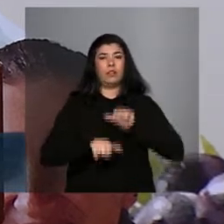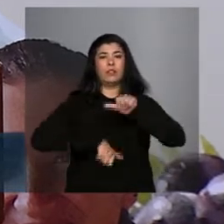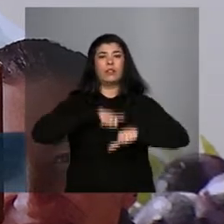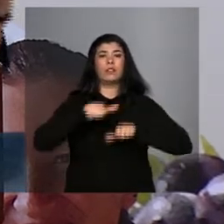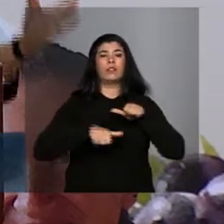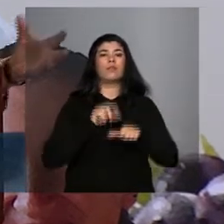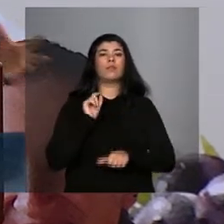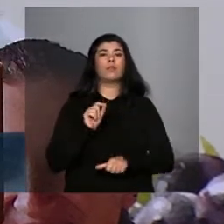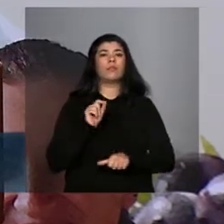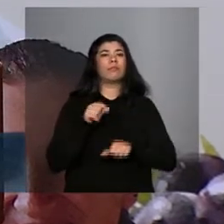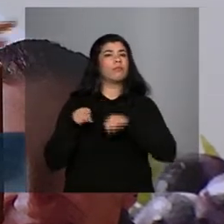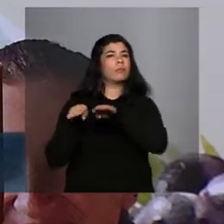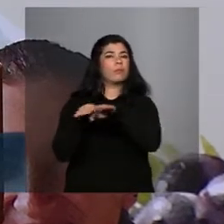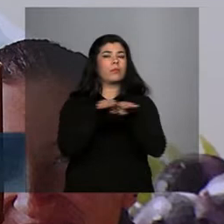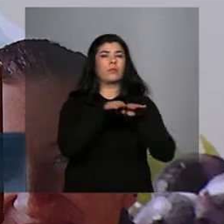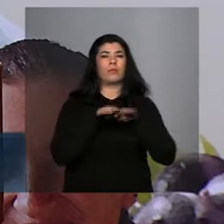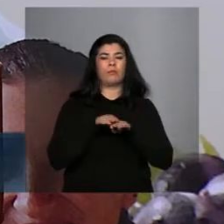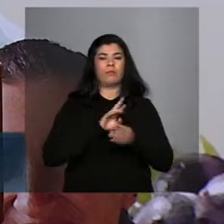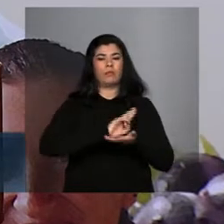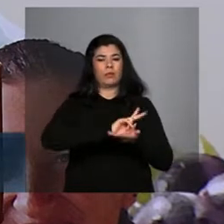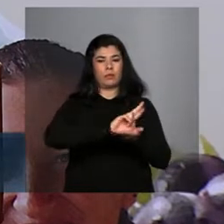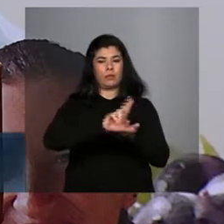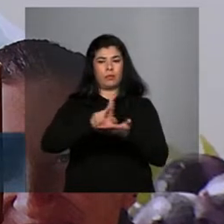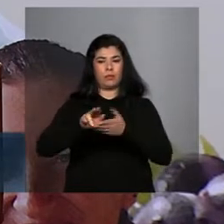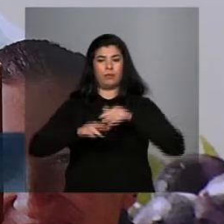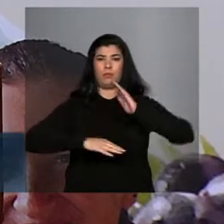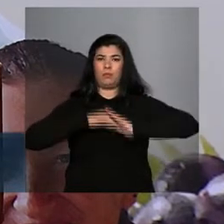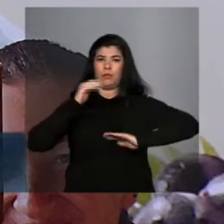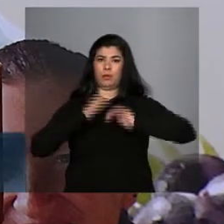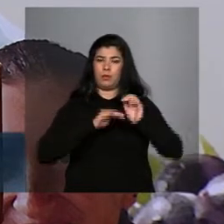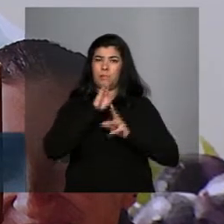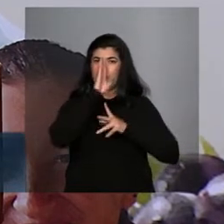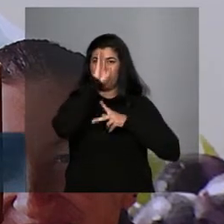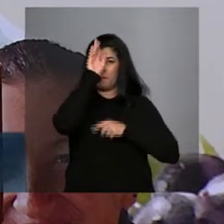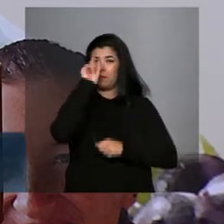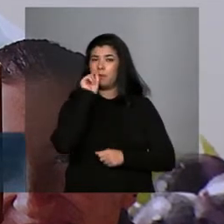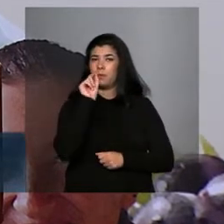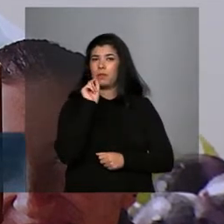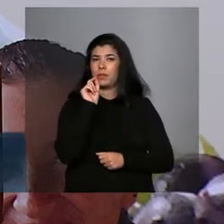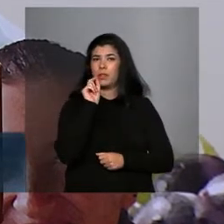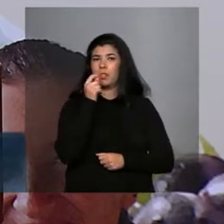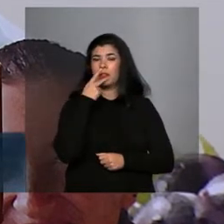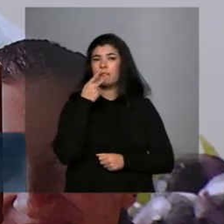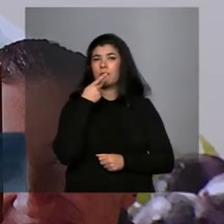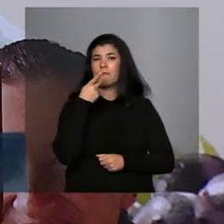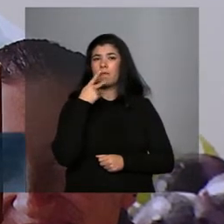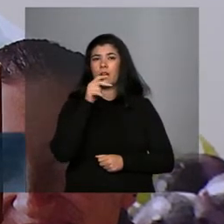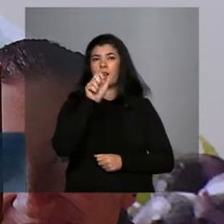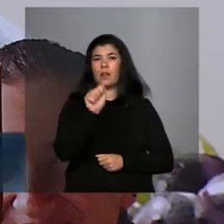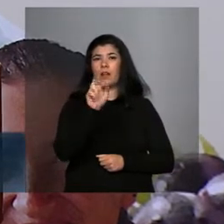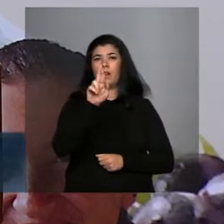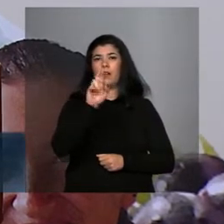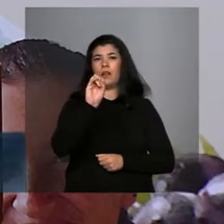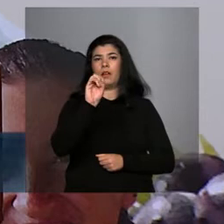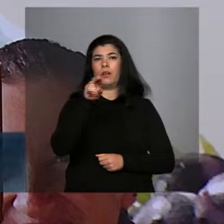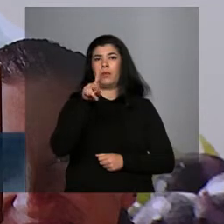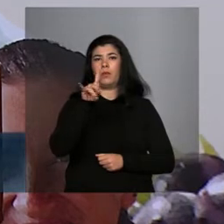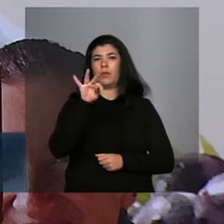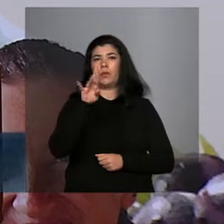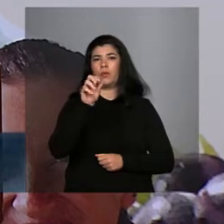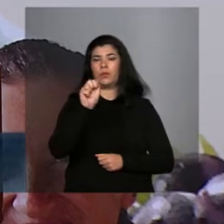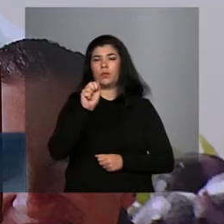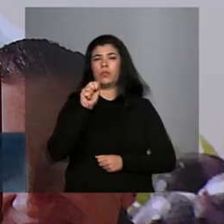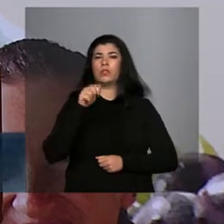tornar comum uma série de práticas, principalmente quando se tratar de agroindústria. Quanto